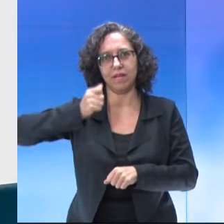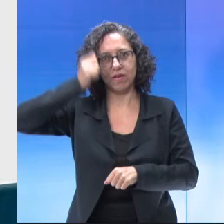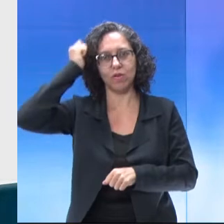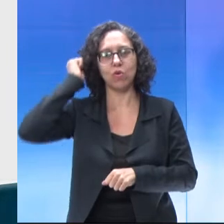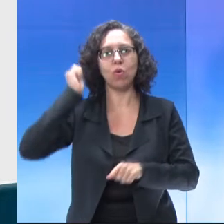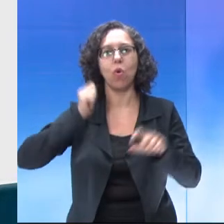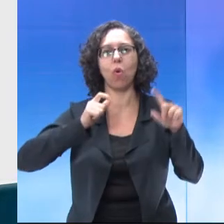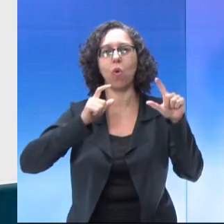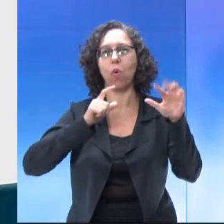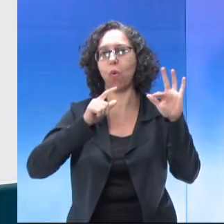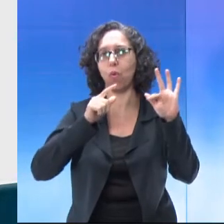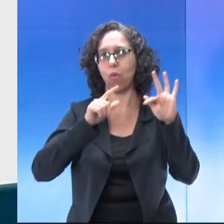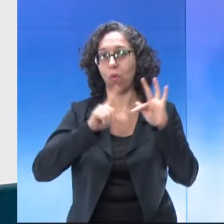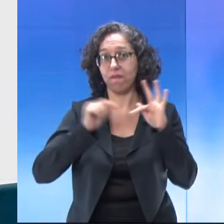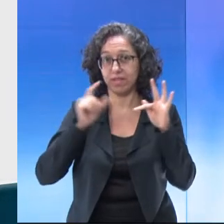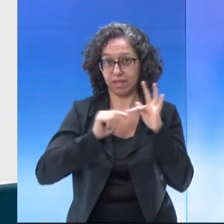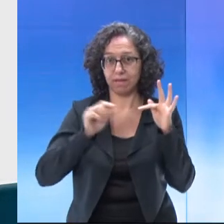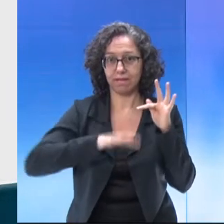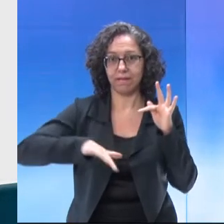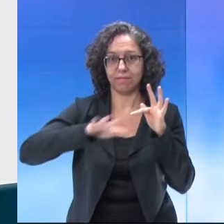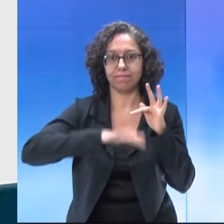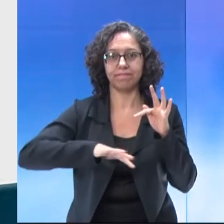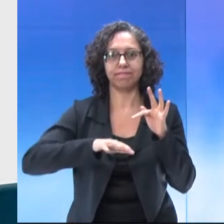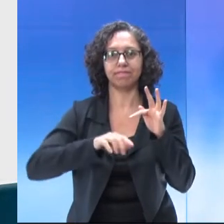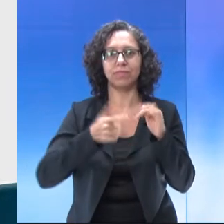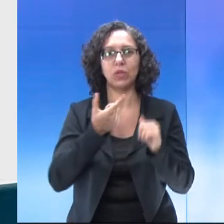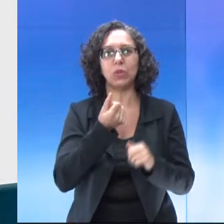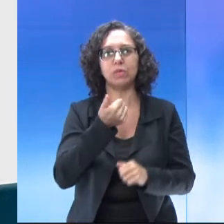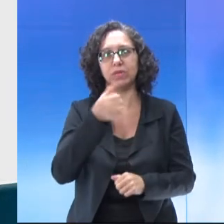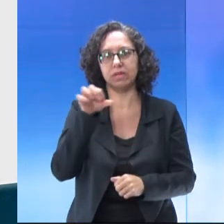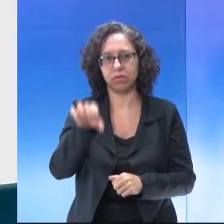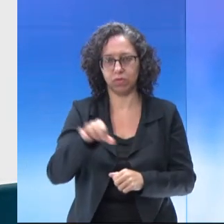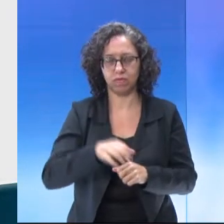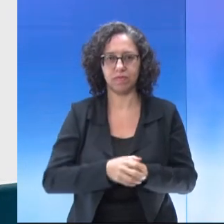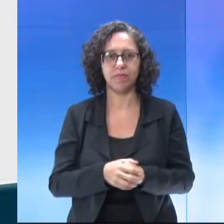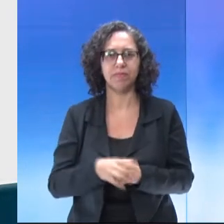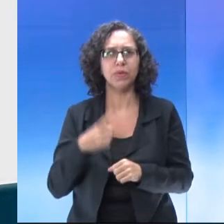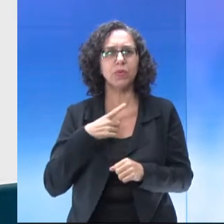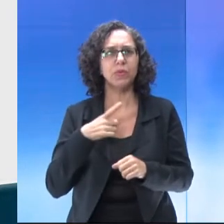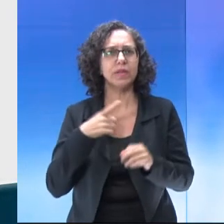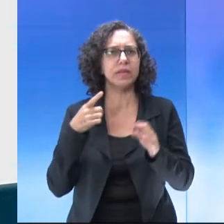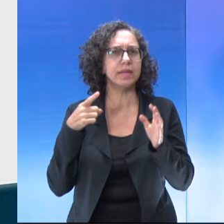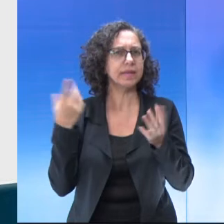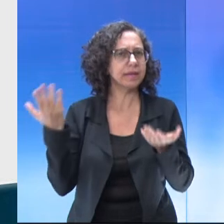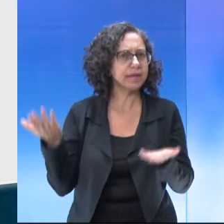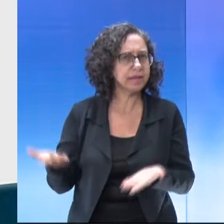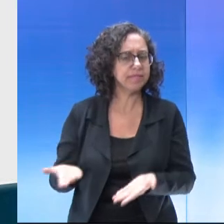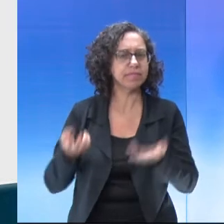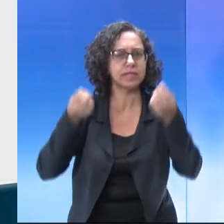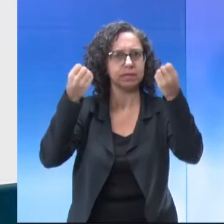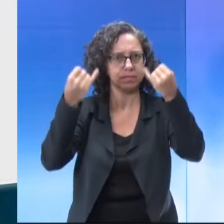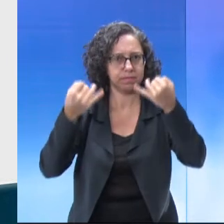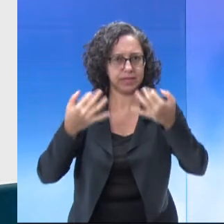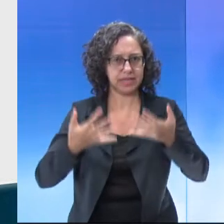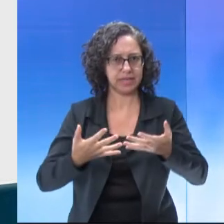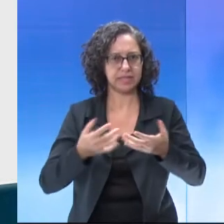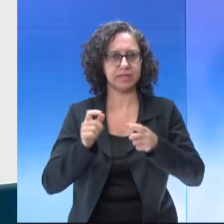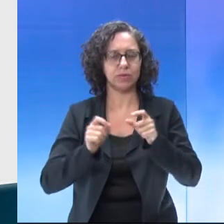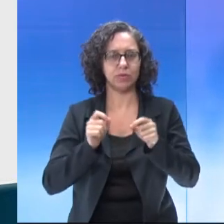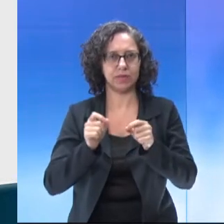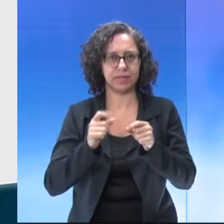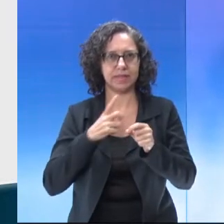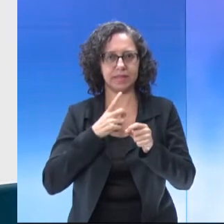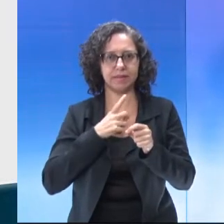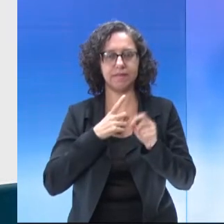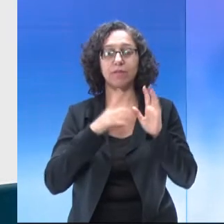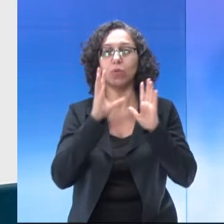O conteúdo foi uso das aspas. Na determinada questão, nós vimos aí então que eles abordaram